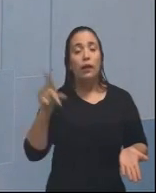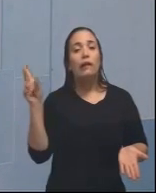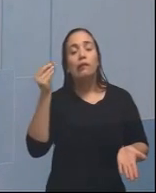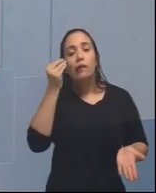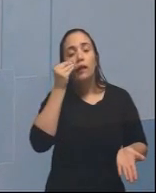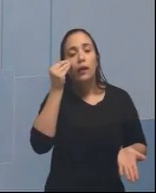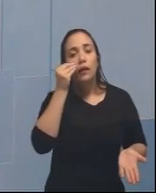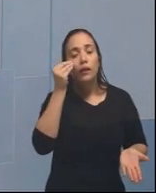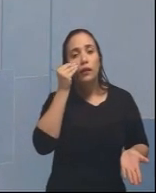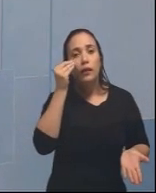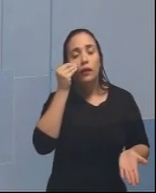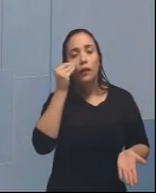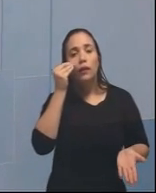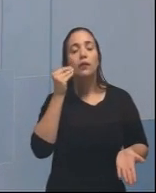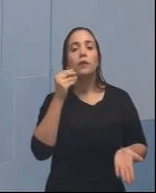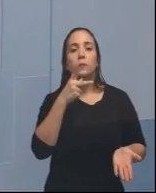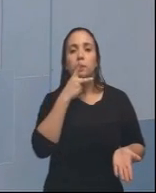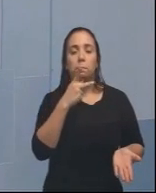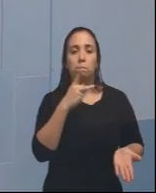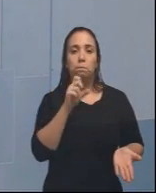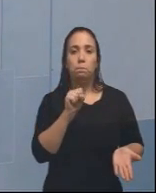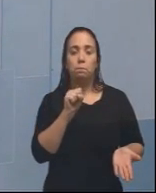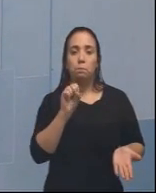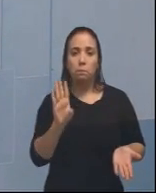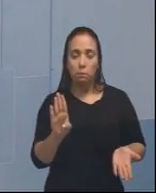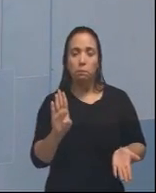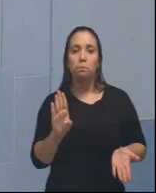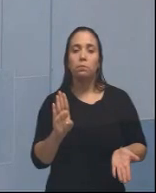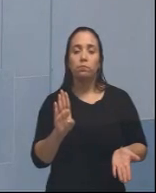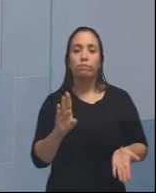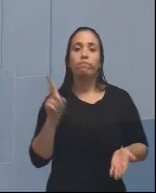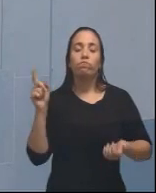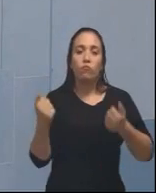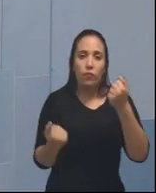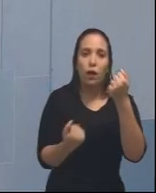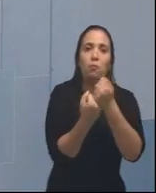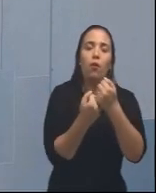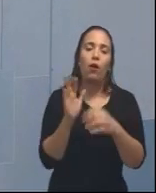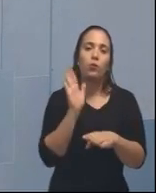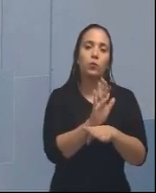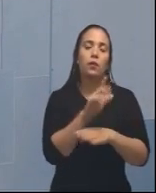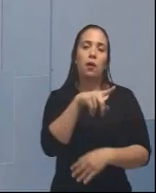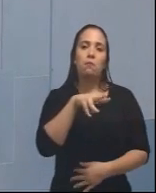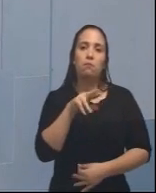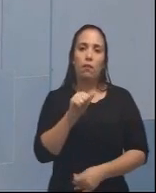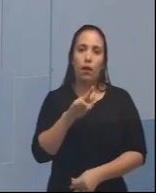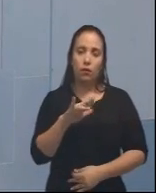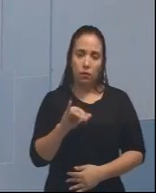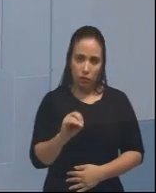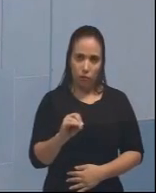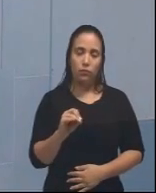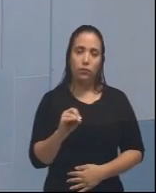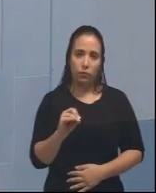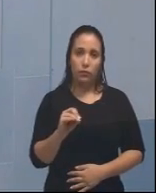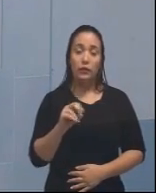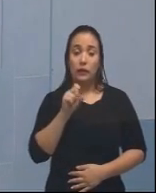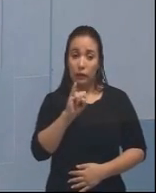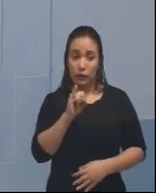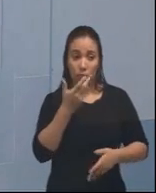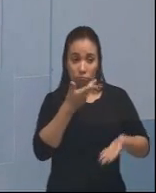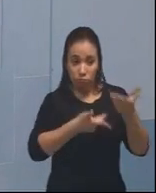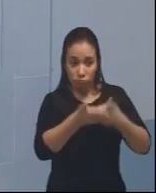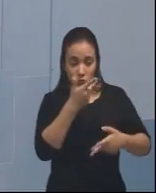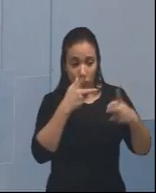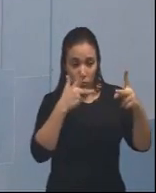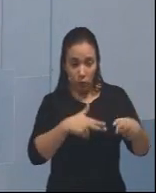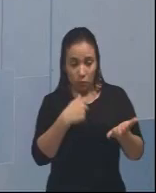garantir ao PSB, Partido Socialista Brasileiro, que vai apoiar Márcio França, se o mesmo vier apoiá-lo à presidência da República, porque o PSB